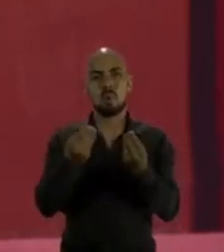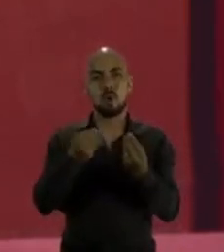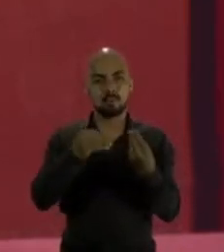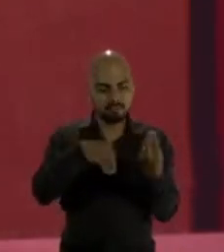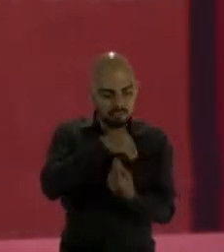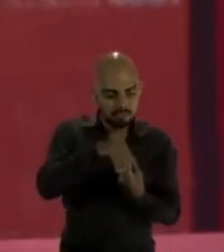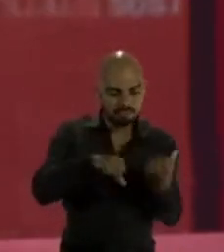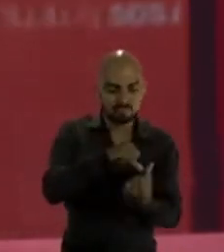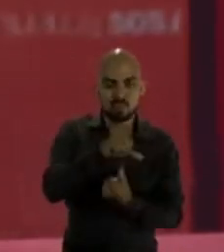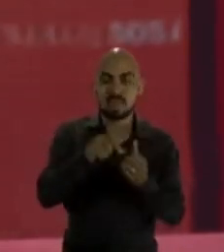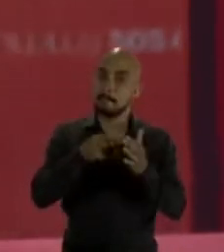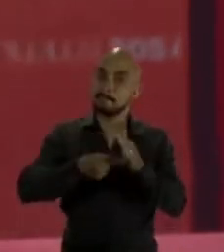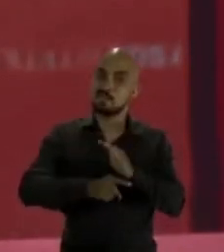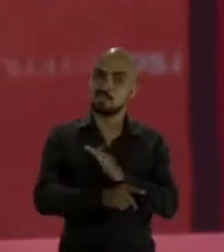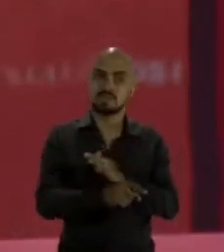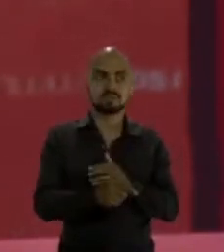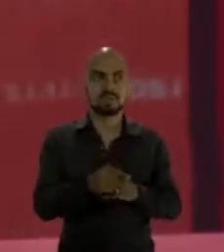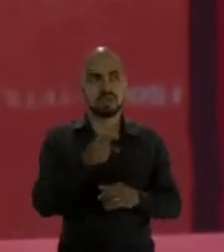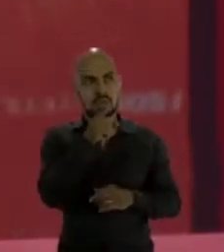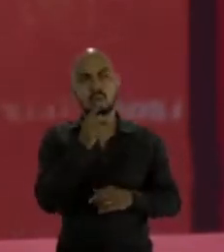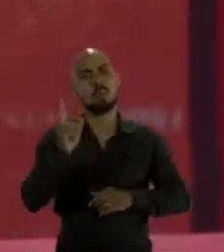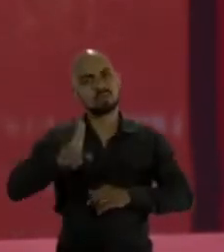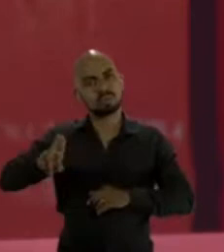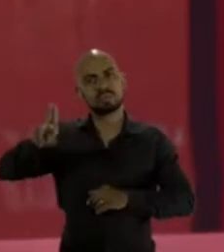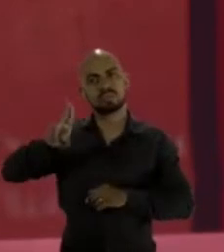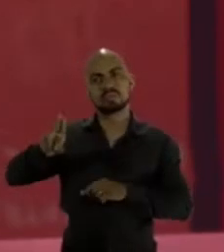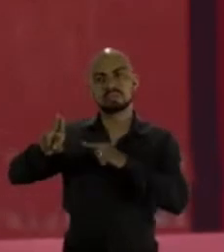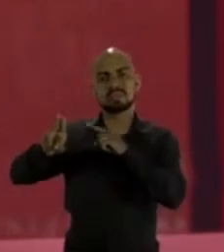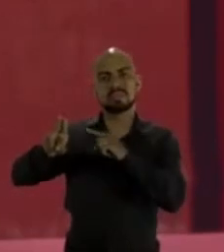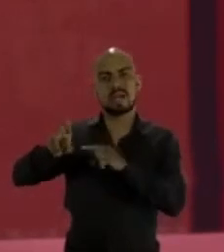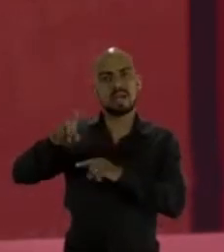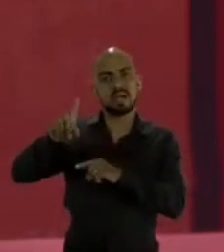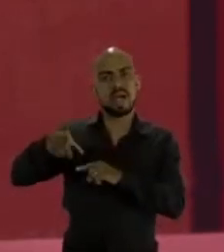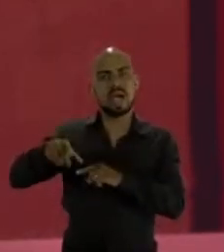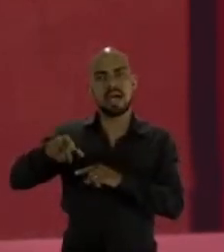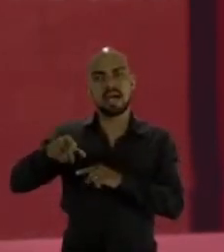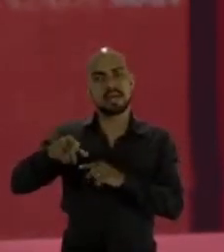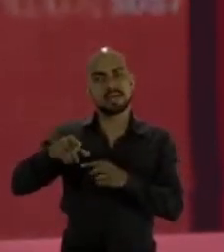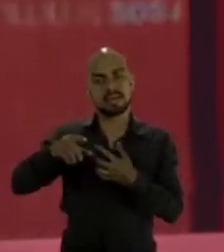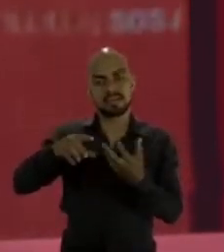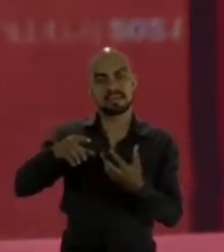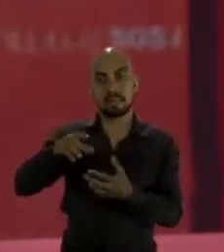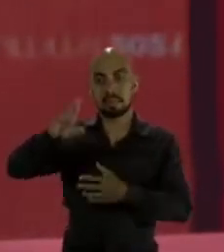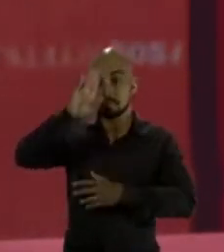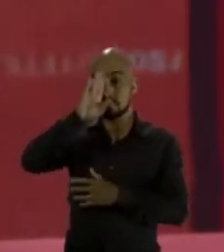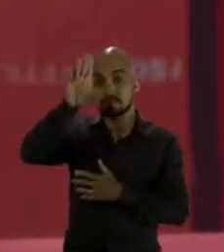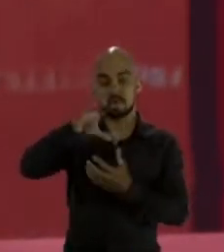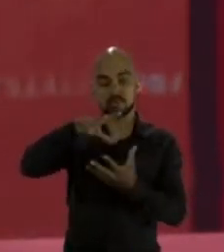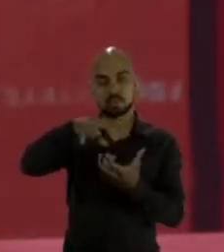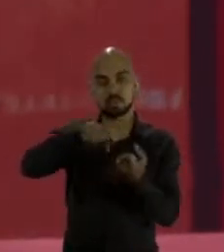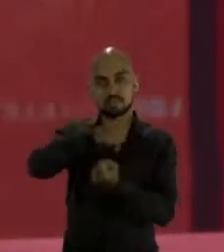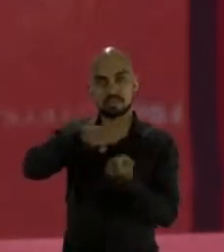forma mais profunda? Essa usabilidade aqui é uma das chaves da sustentabilidade, porque